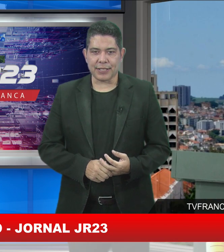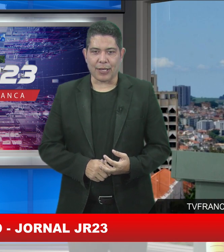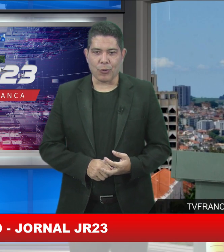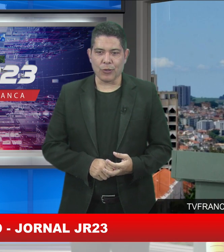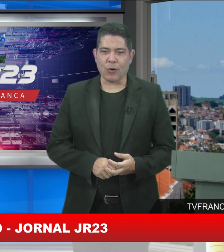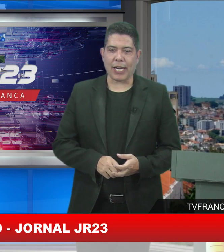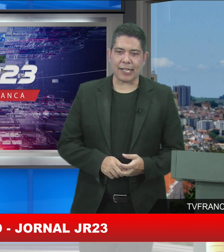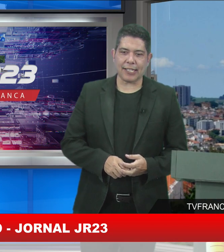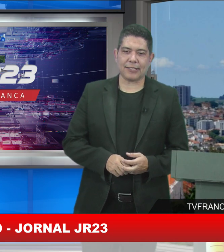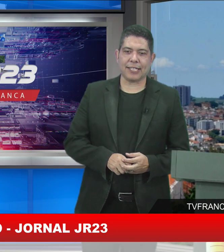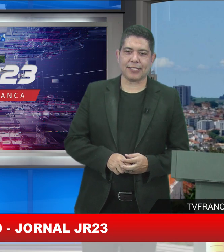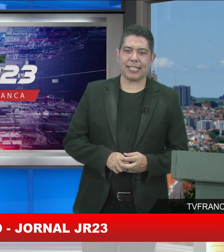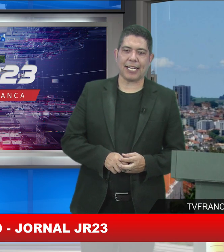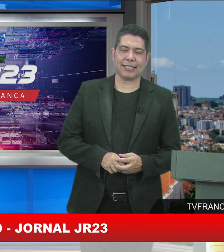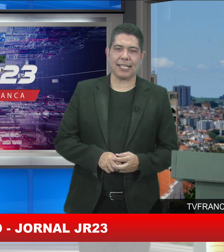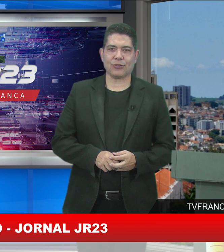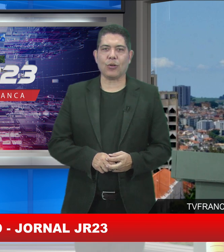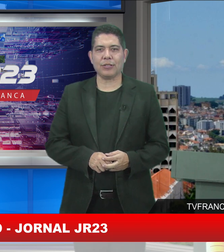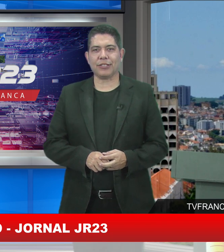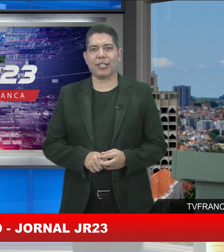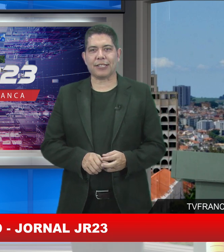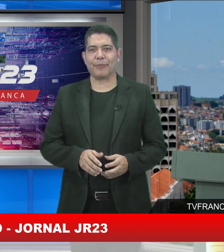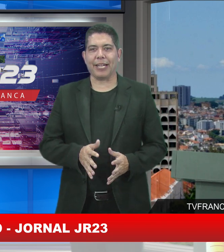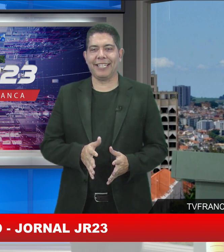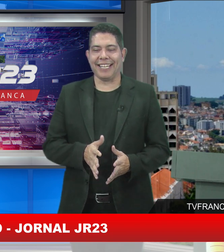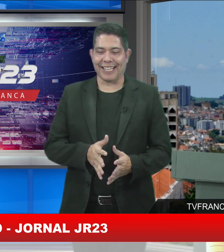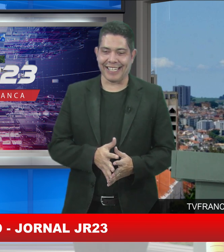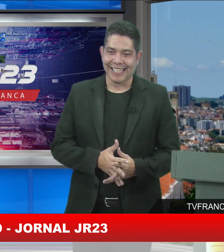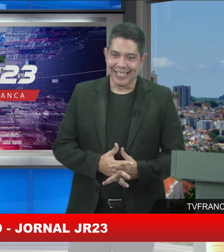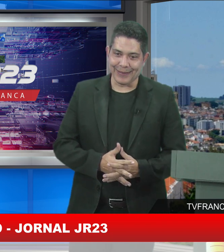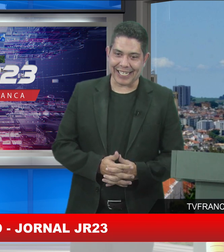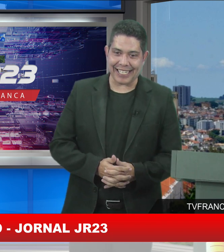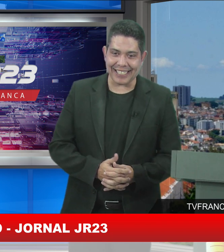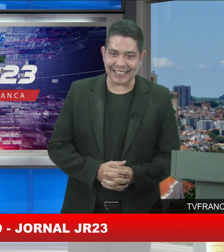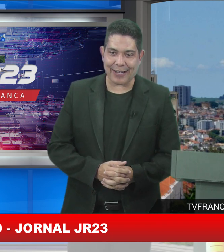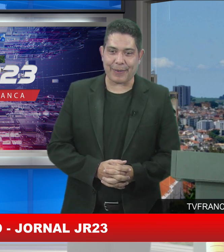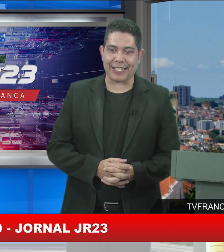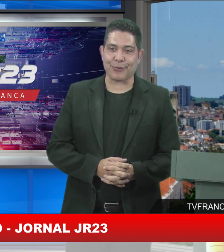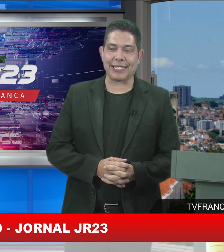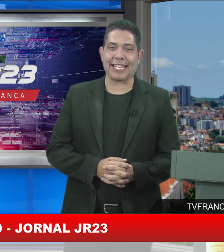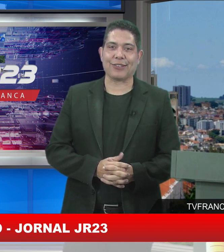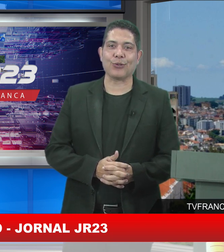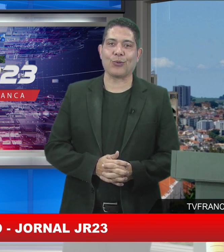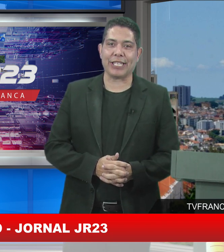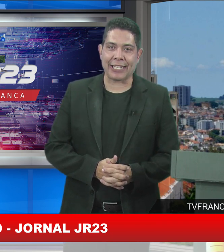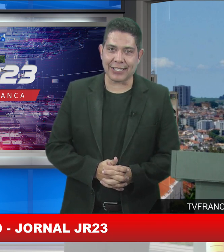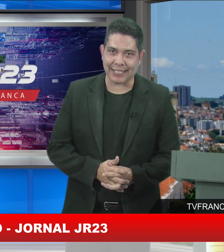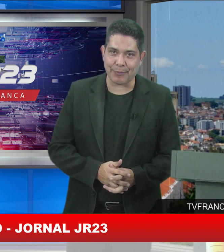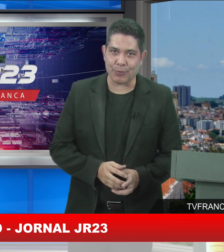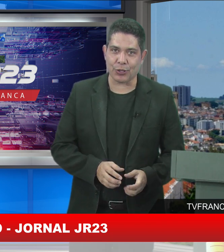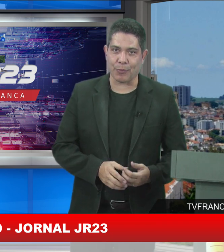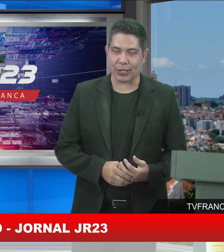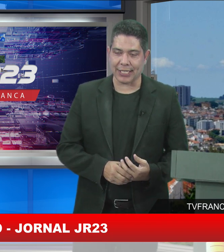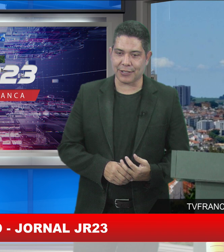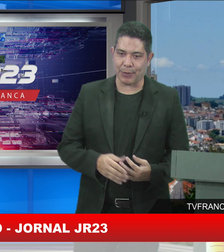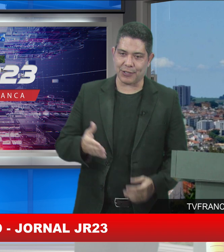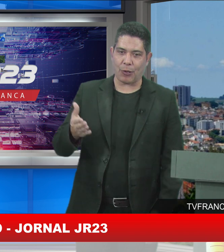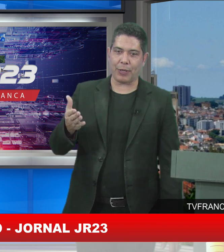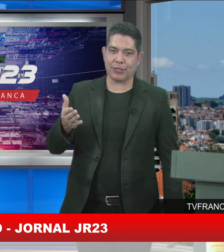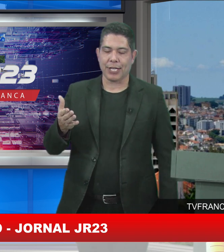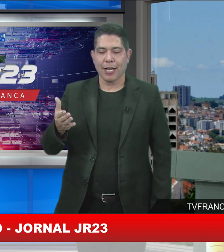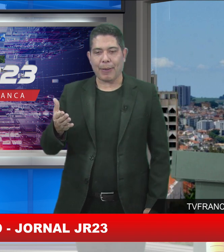Que coisa boa, num horário desse, hein, já dá até sono na gente também. Brincadeiras à parte, mas é, todo cuidado é sempre muito